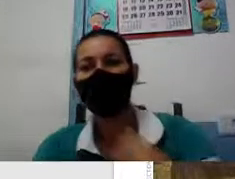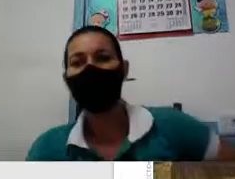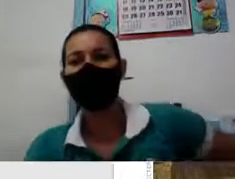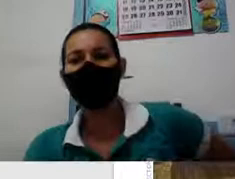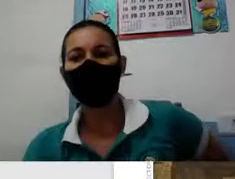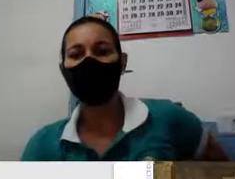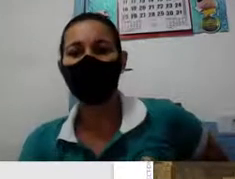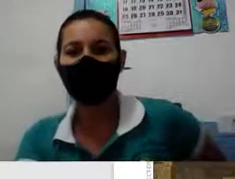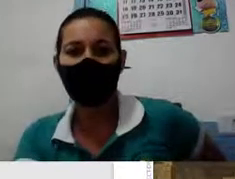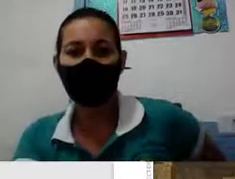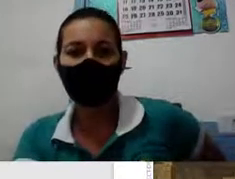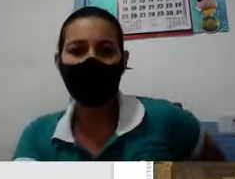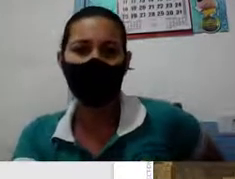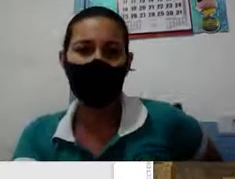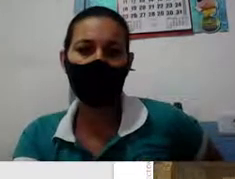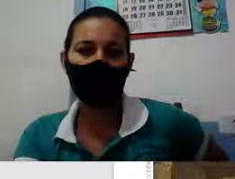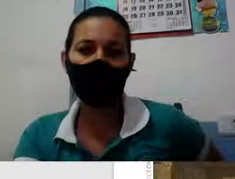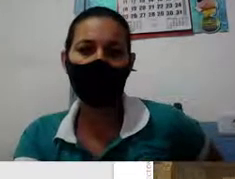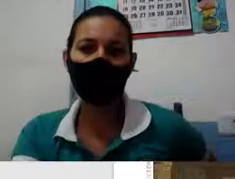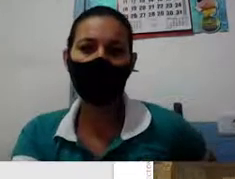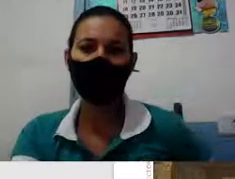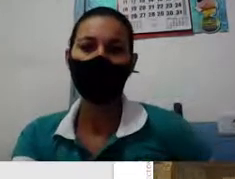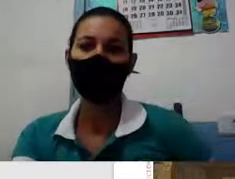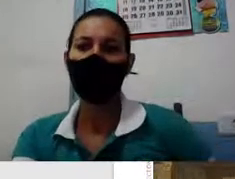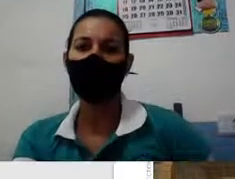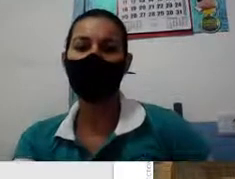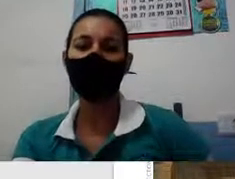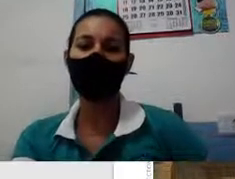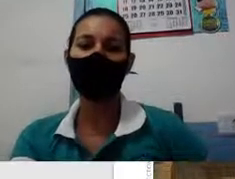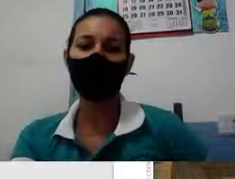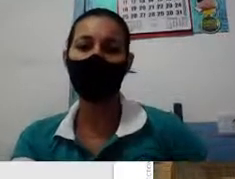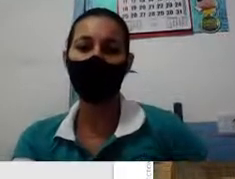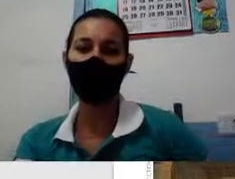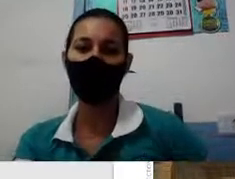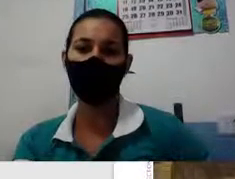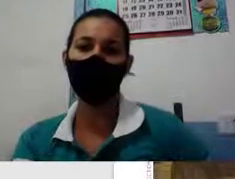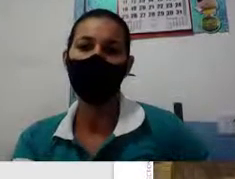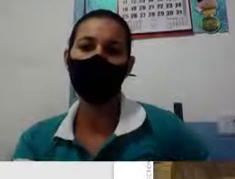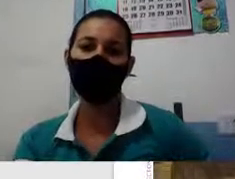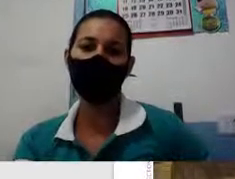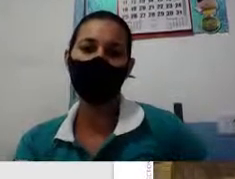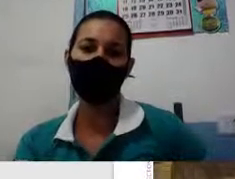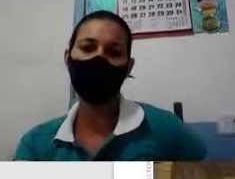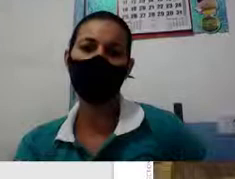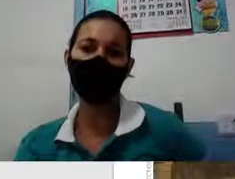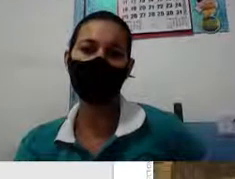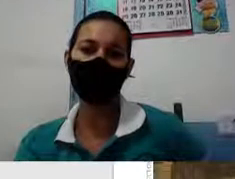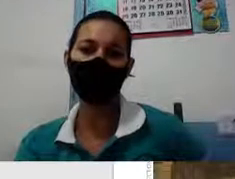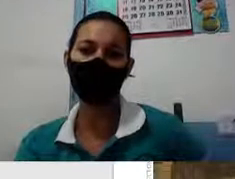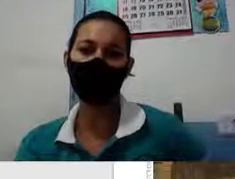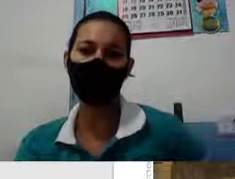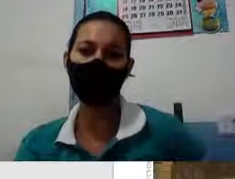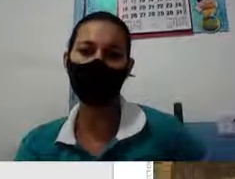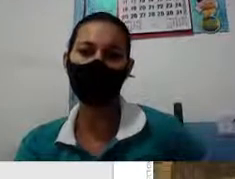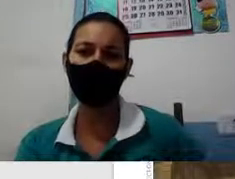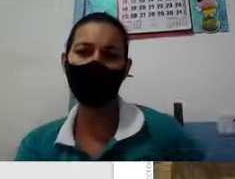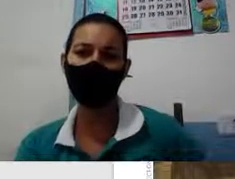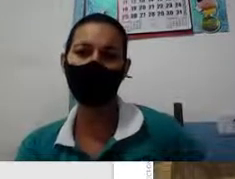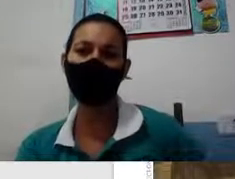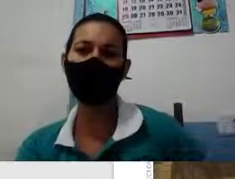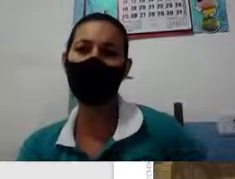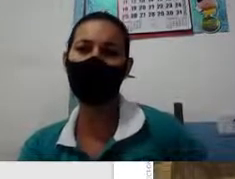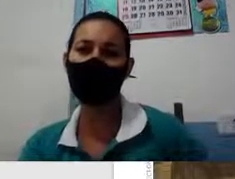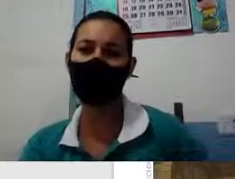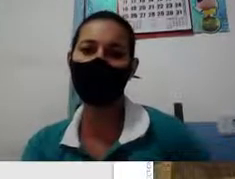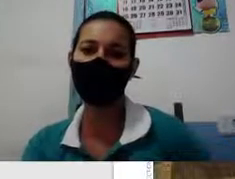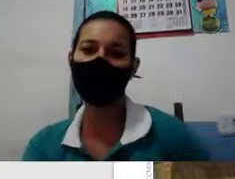Estado, a igreja se associava ao Estado de modo à arquitetura barroca. Antes só religiosa, surge também a